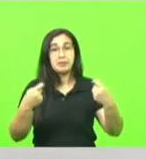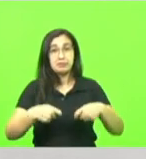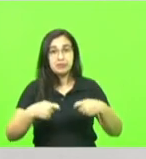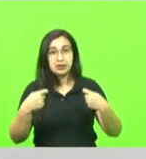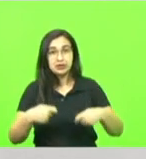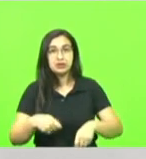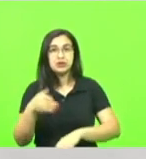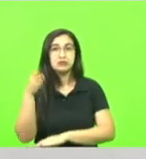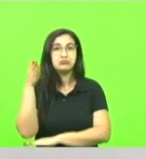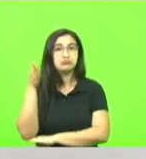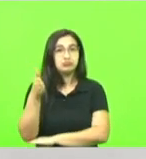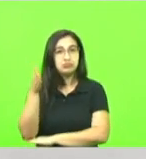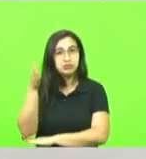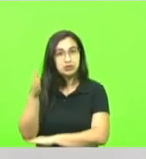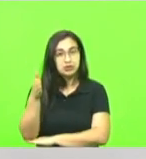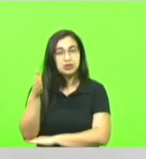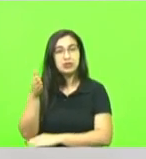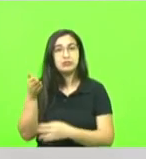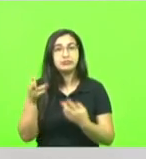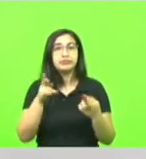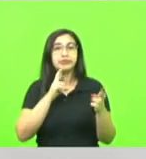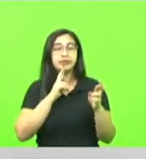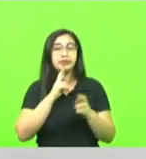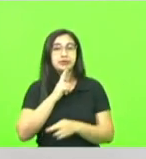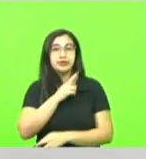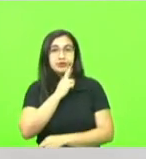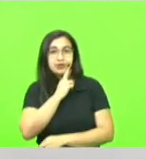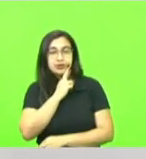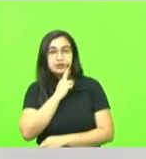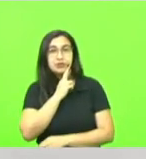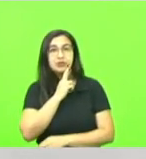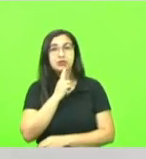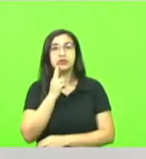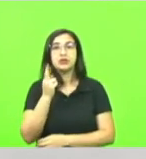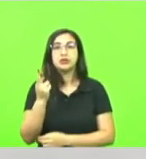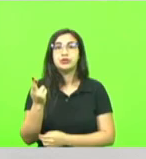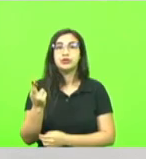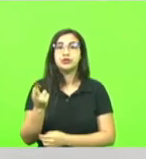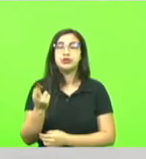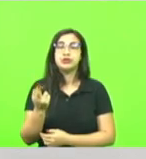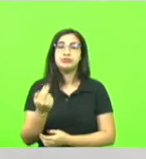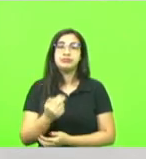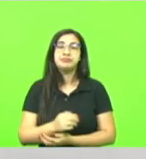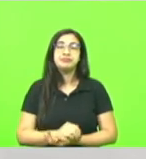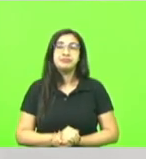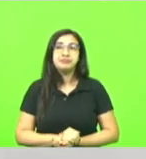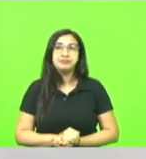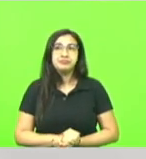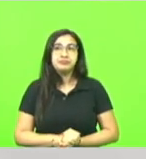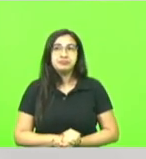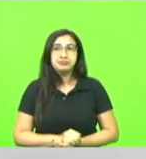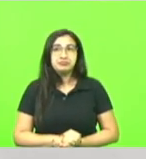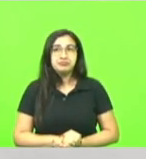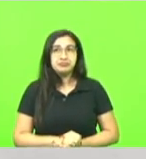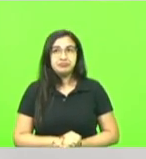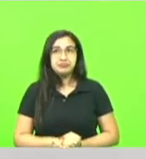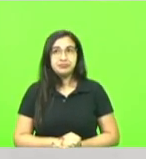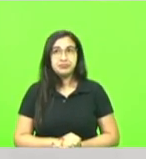hotéis, de restaurantes, de pousadas, bem como